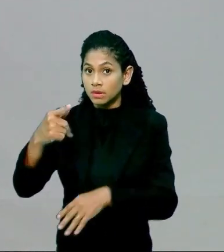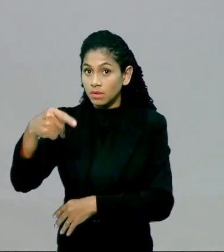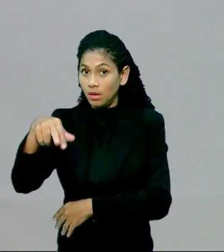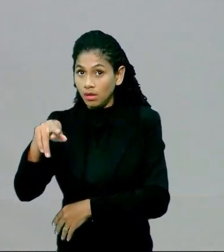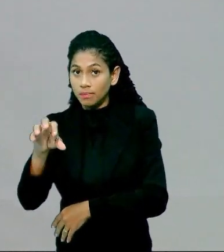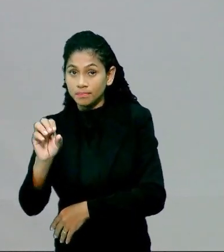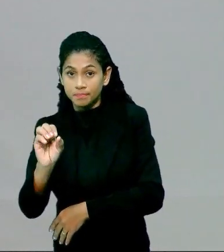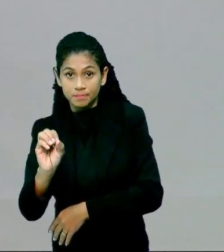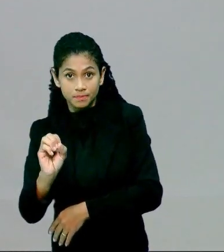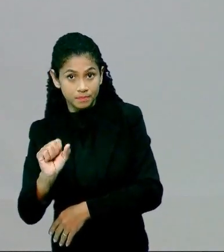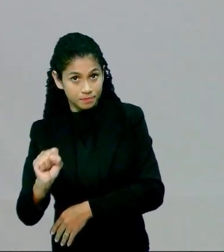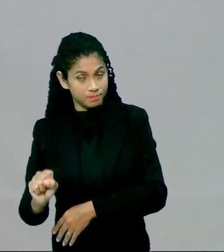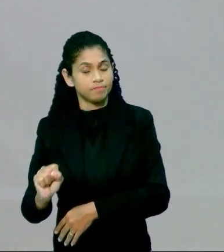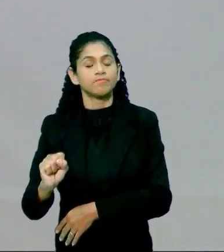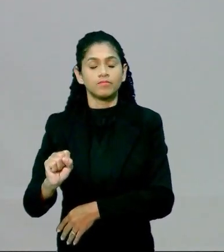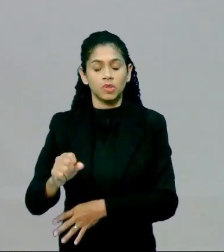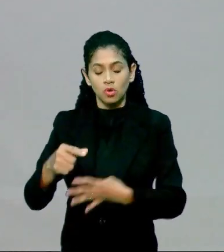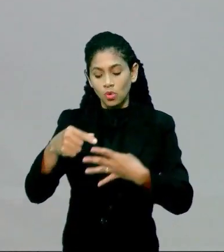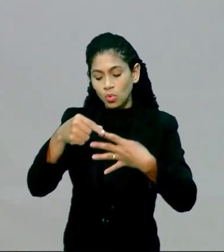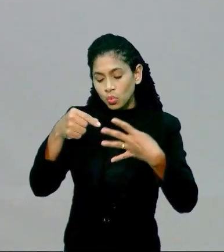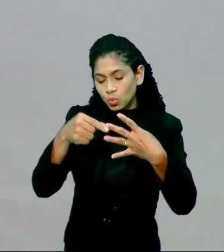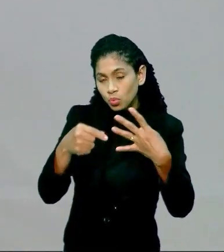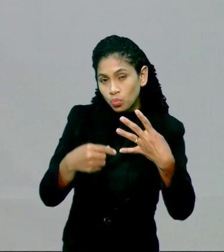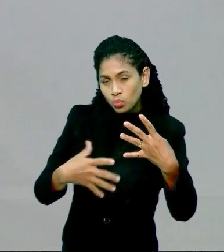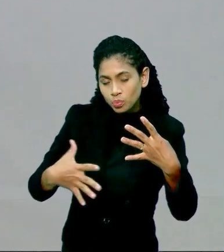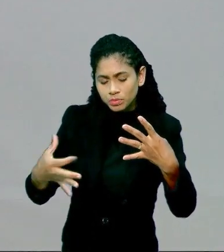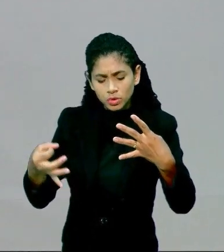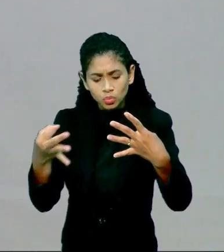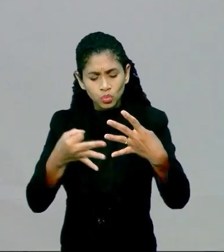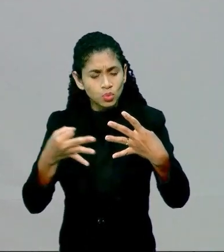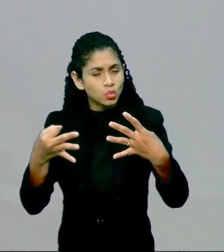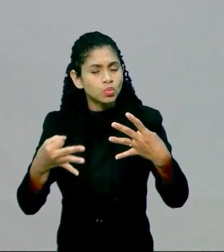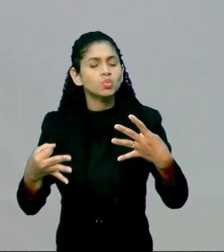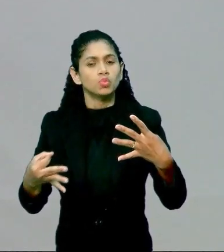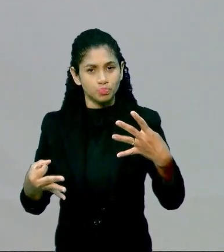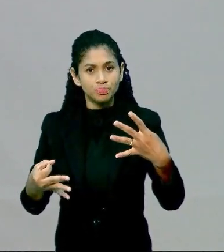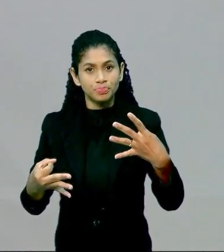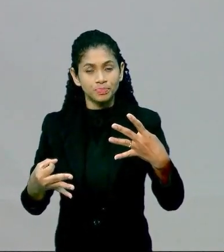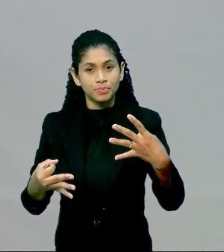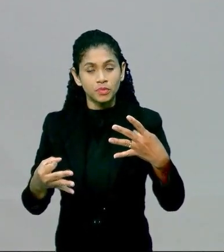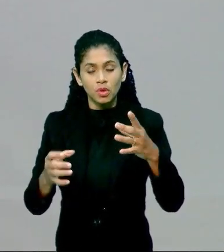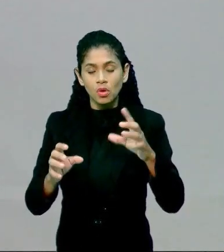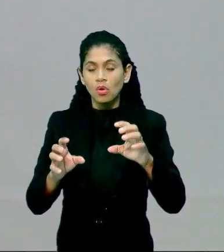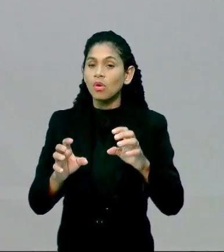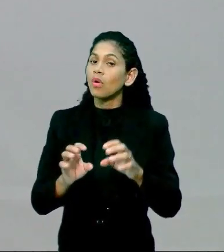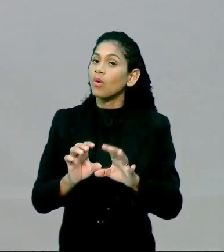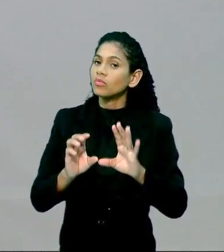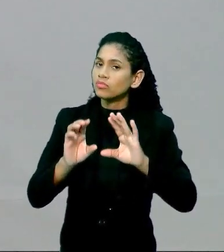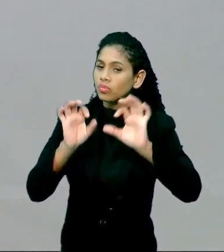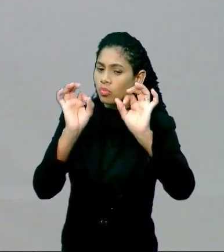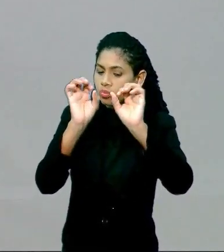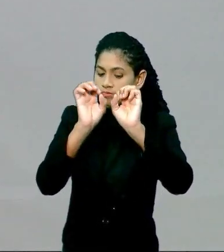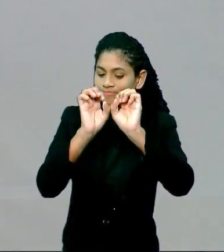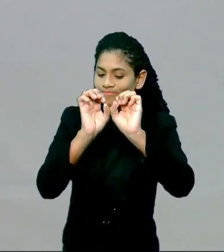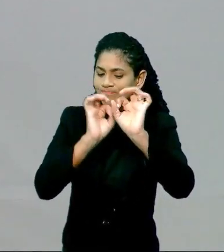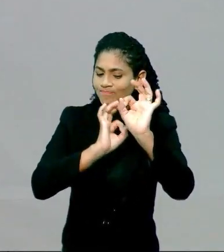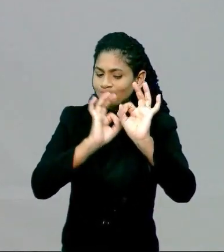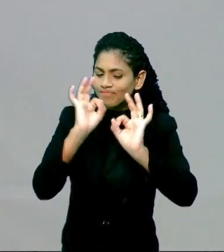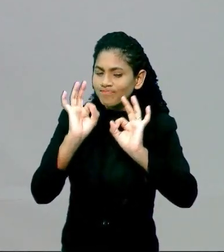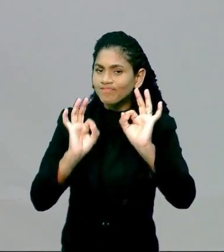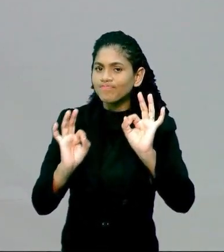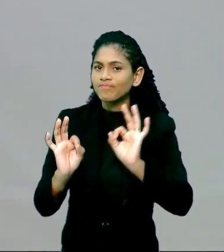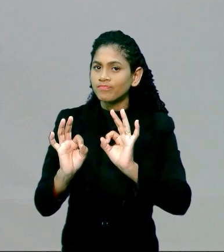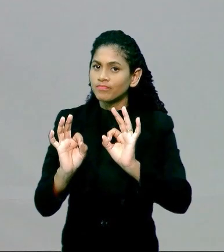em versos, estrofes bonitinhos, e os textos organizados em parágrafos, que é a conhecida prosa. E